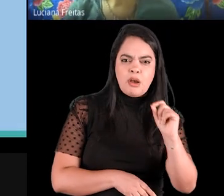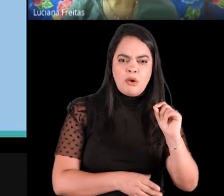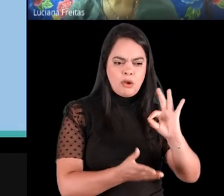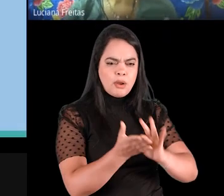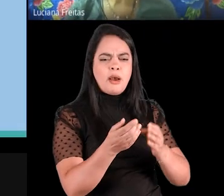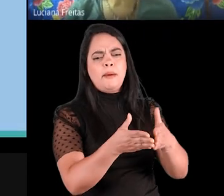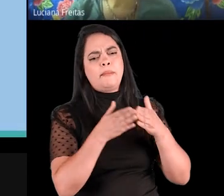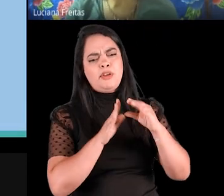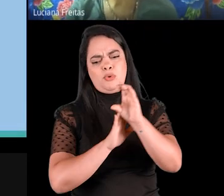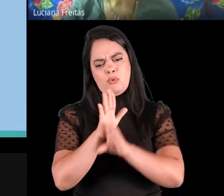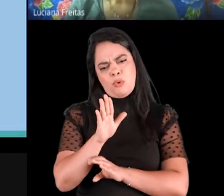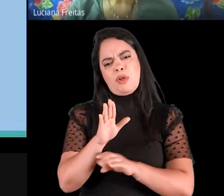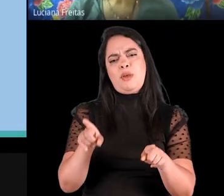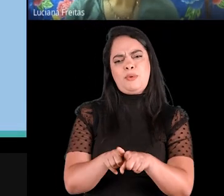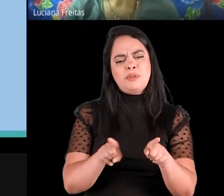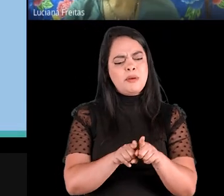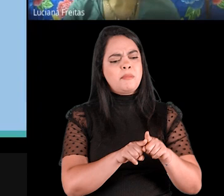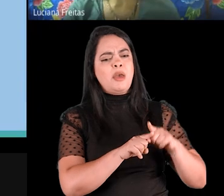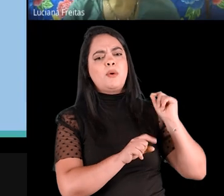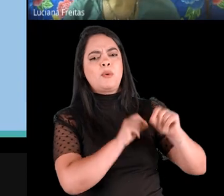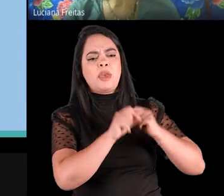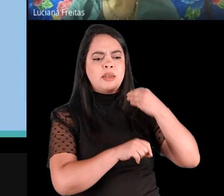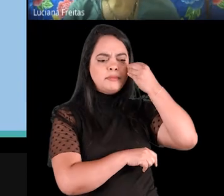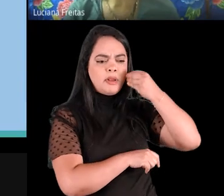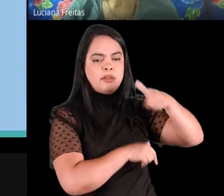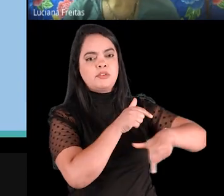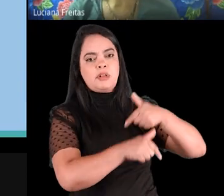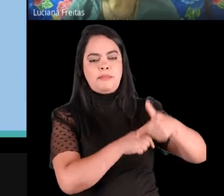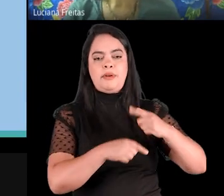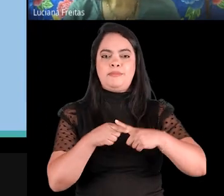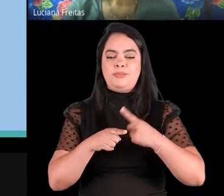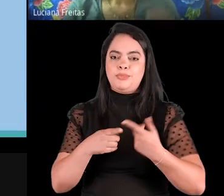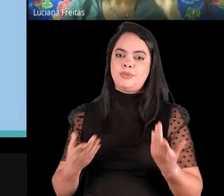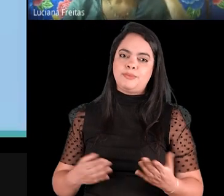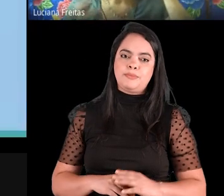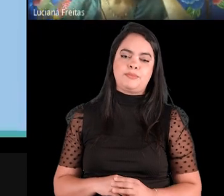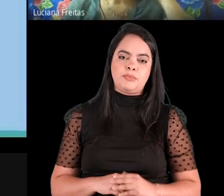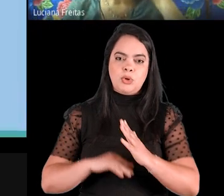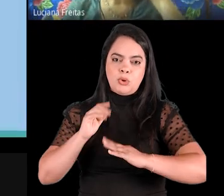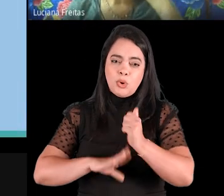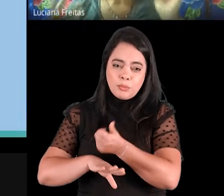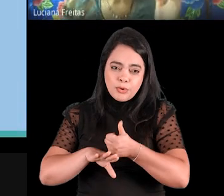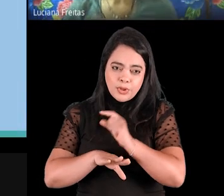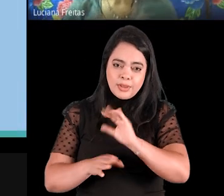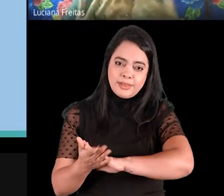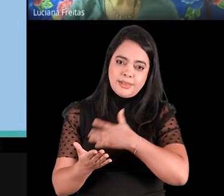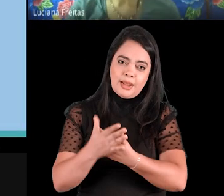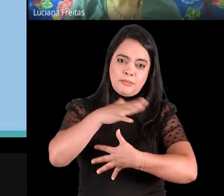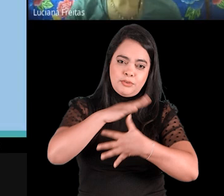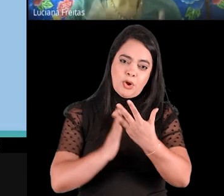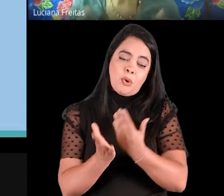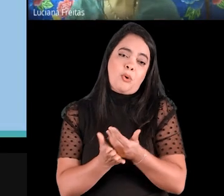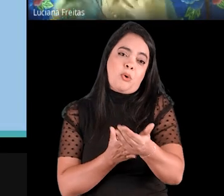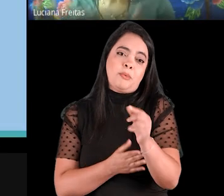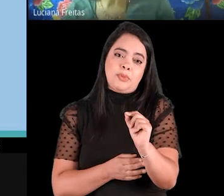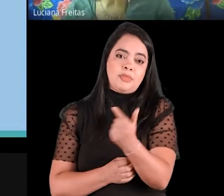um currículo, peça um portfólio, esse profissional, na verdade, a maioria deles começaram a